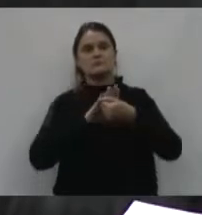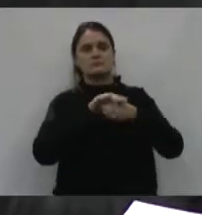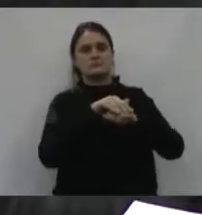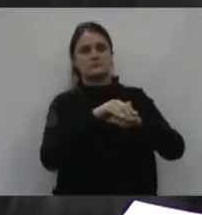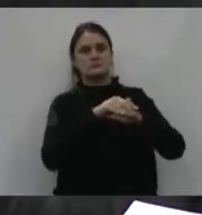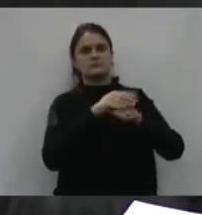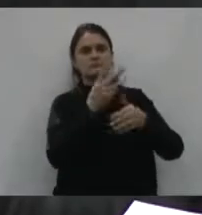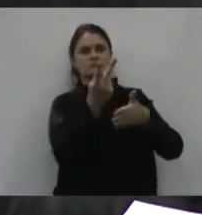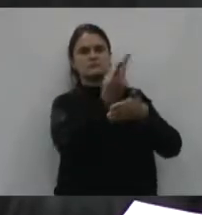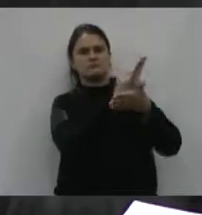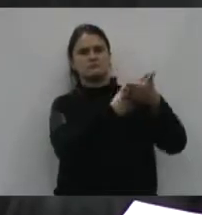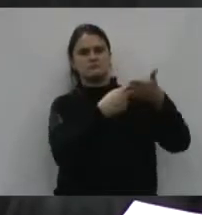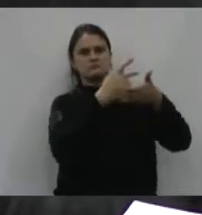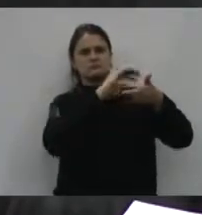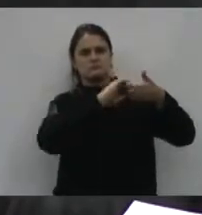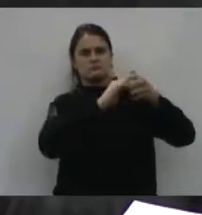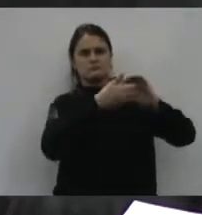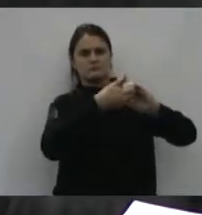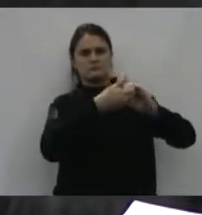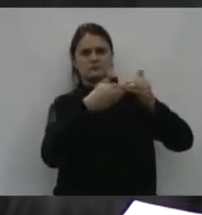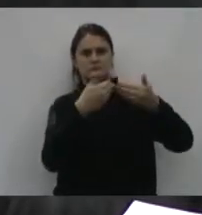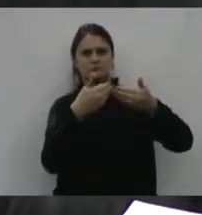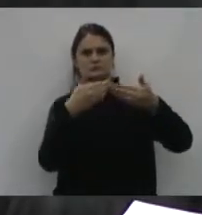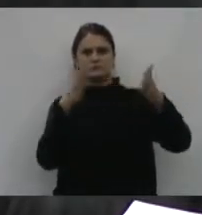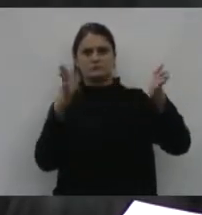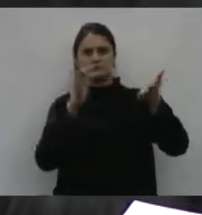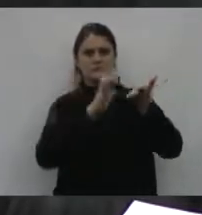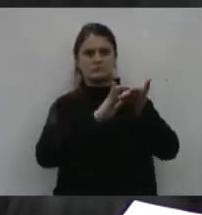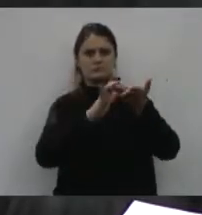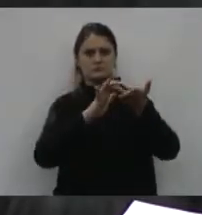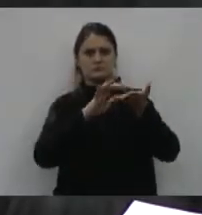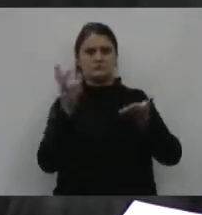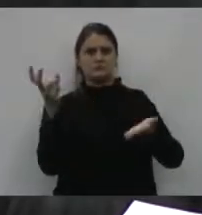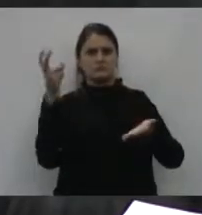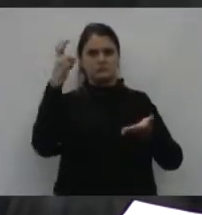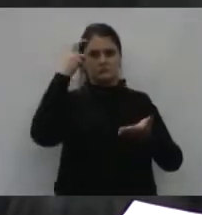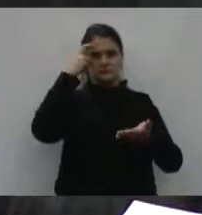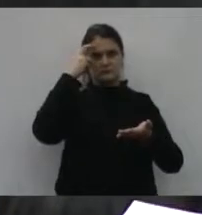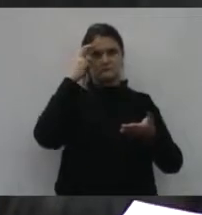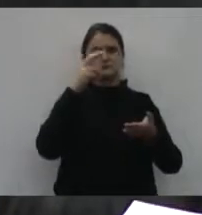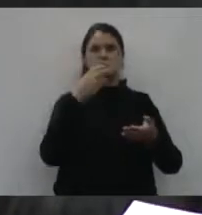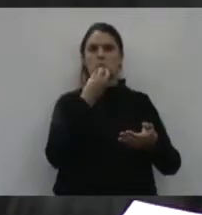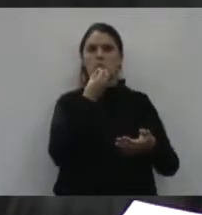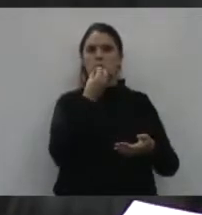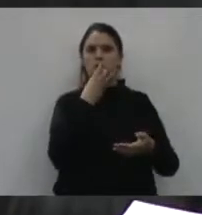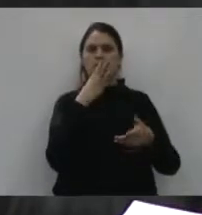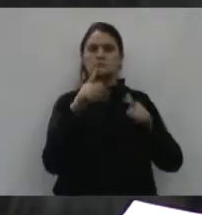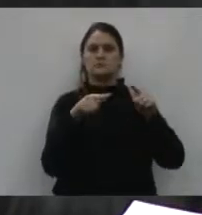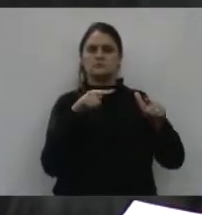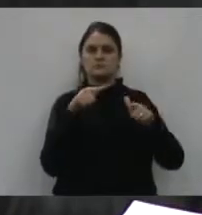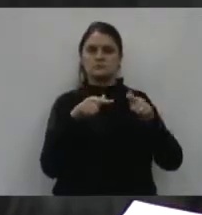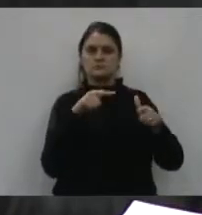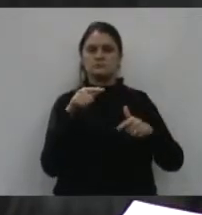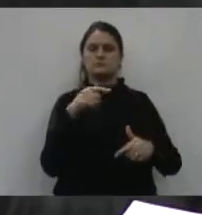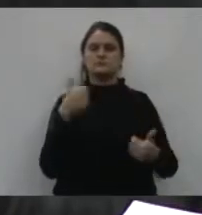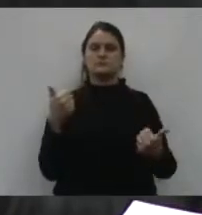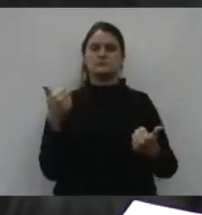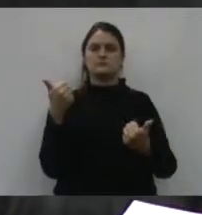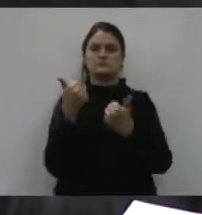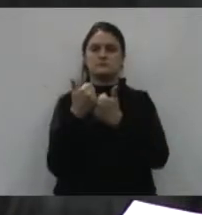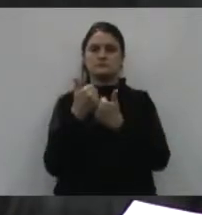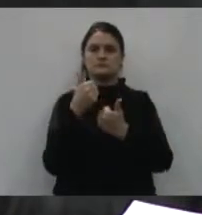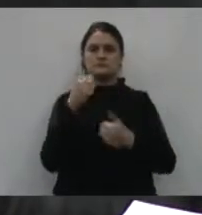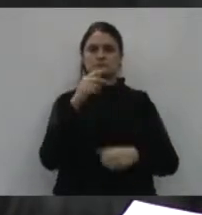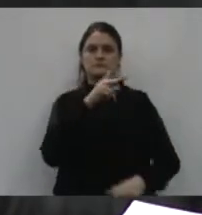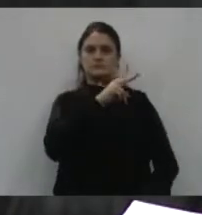noite de artes, que eu participei da abertura, realizada pela Secretaria de Cultura, e aqui destacar o trabalho do nosso vice-prefeito Bashir,